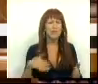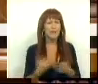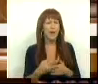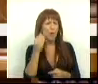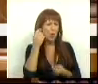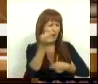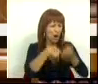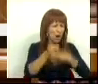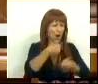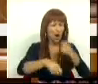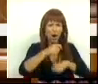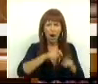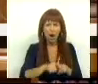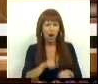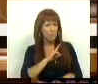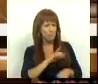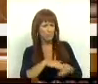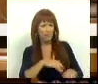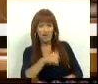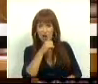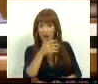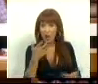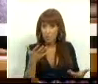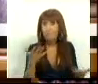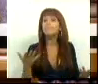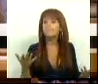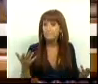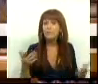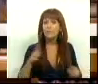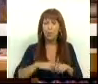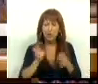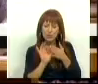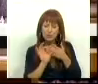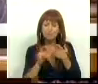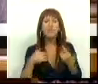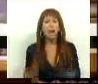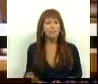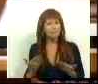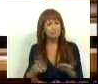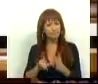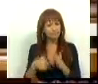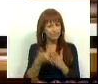de mercantilização e de privatização da água. É, portanto, com este detalhe que está apresentado o projeto de resolução dos Verdes.